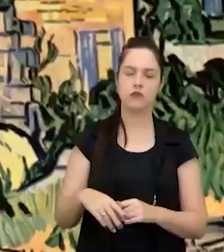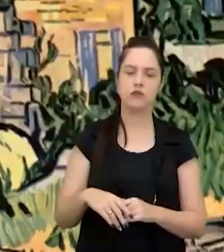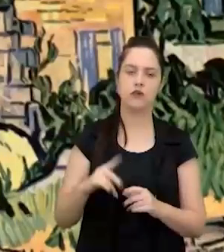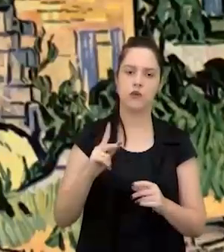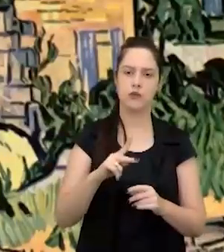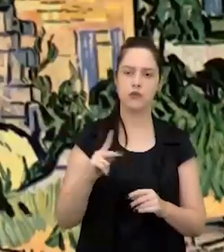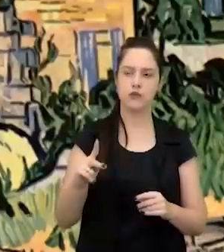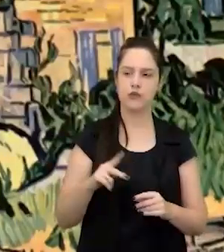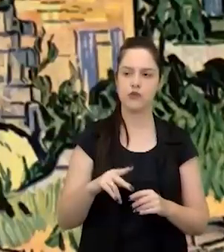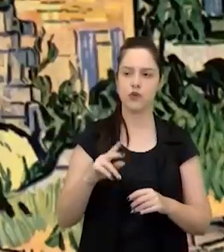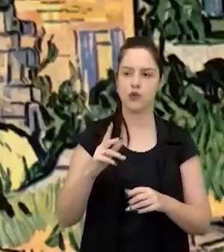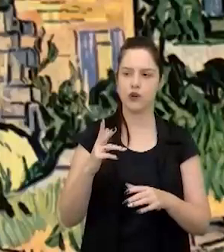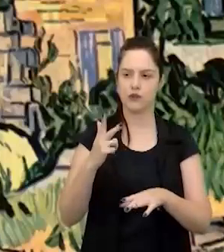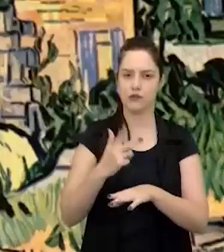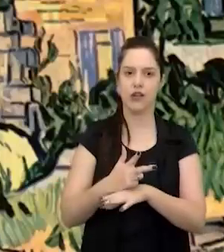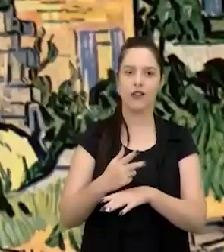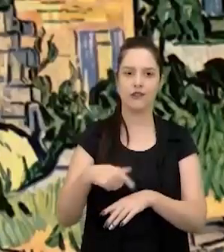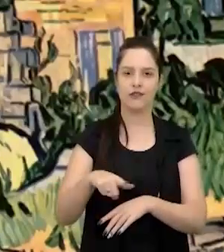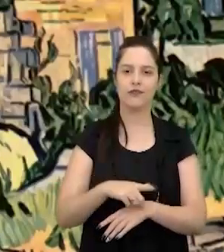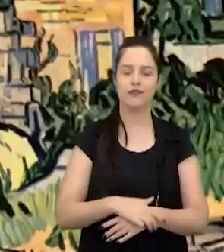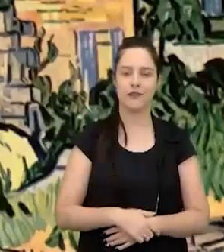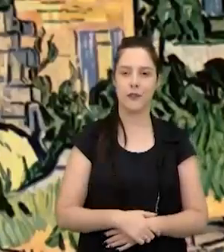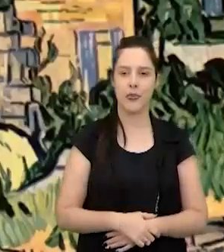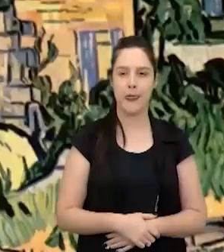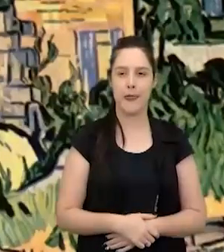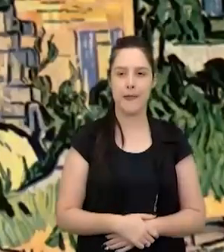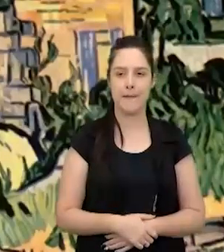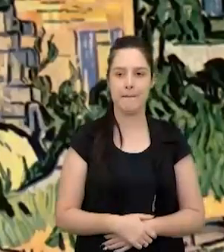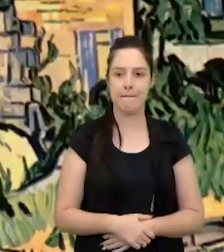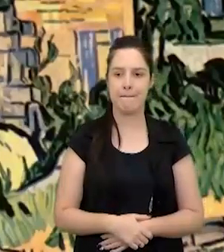aí agora para vocês. Maravilha.